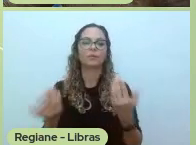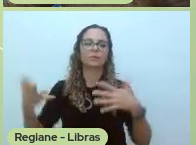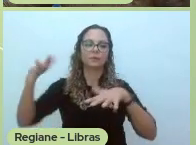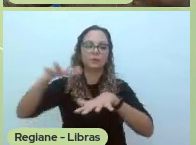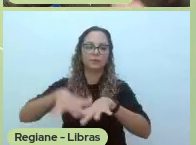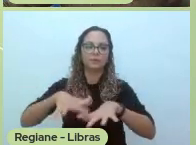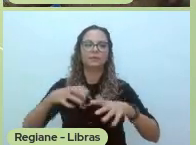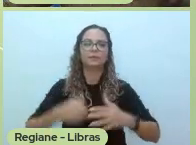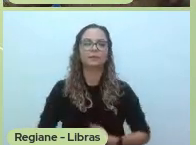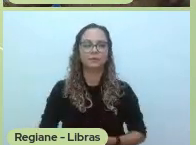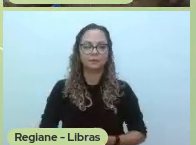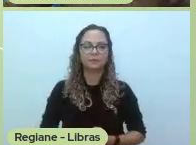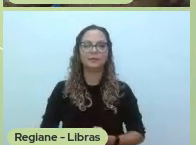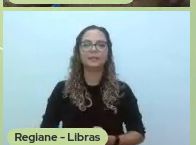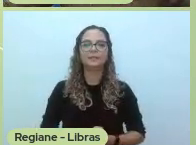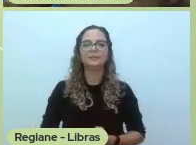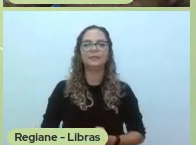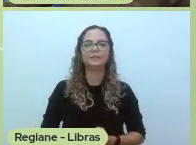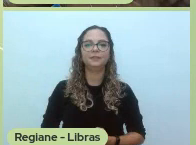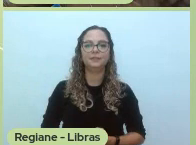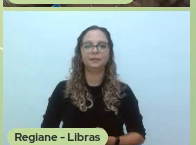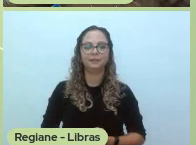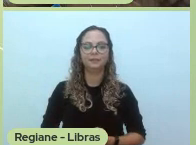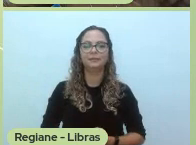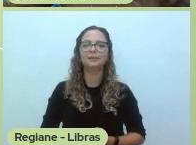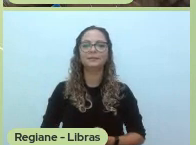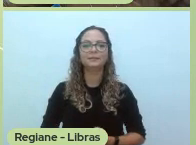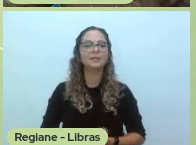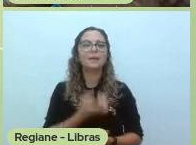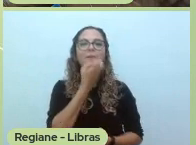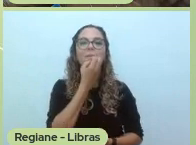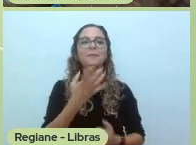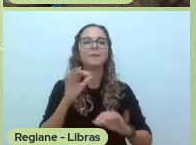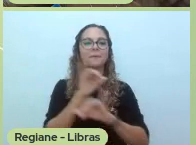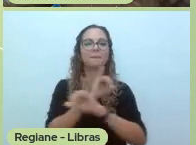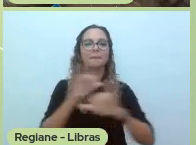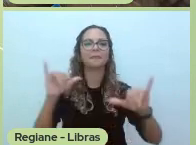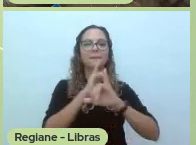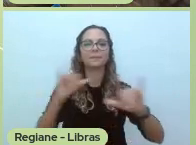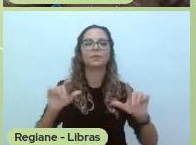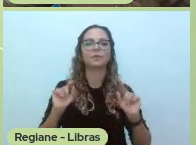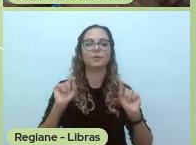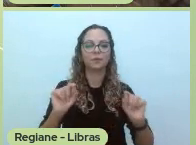Bom, vamos lá. A boa notícia é